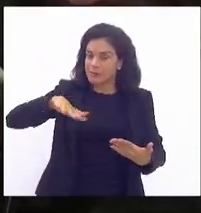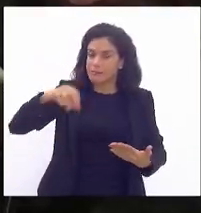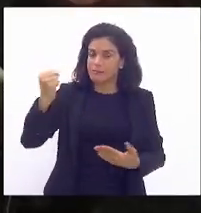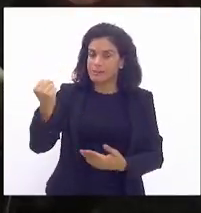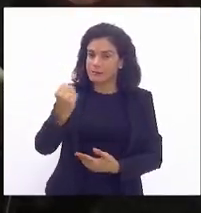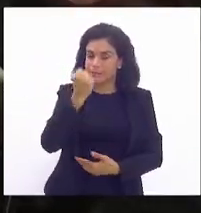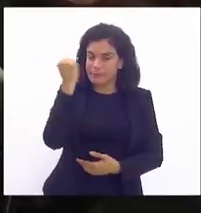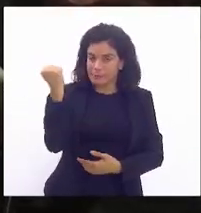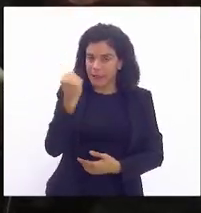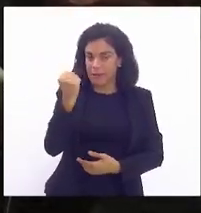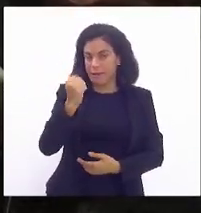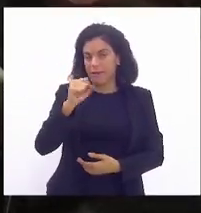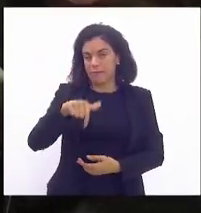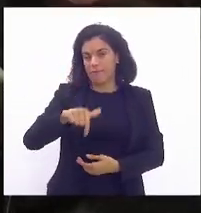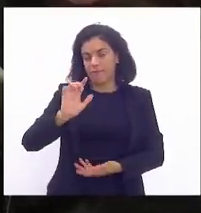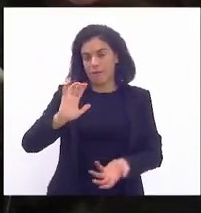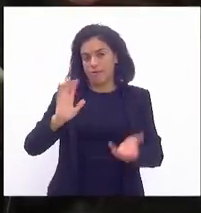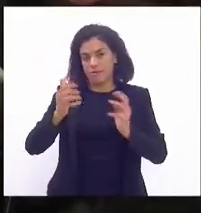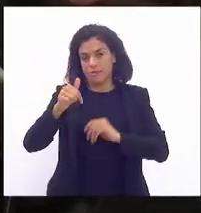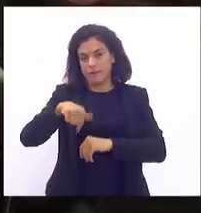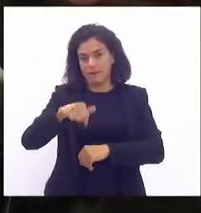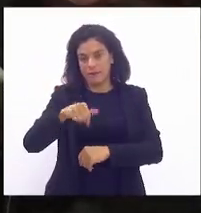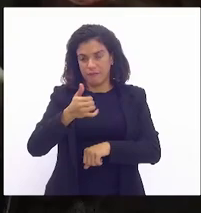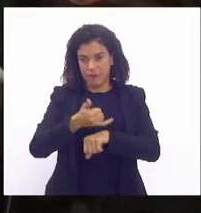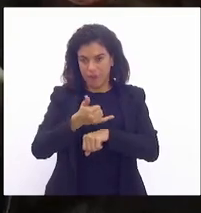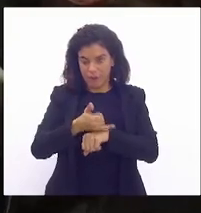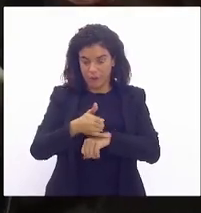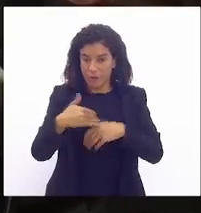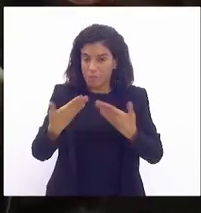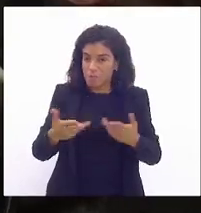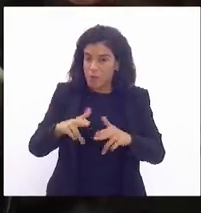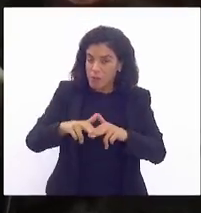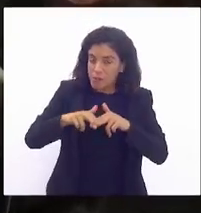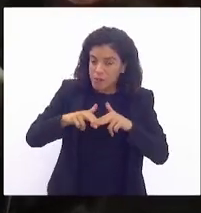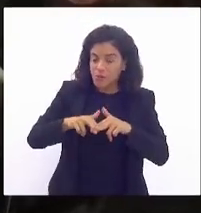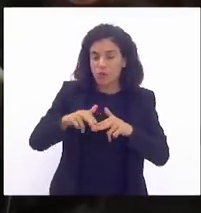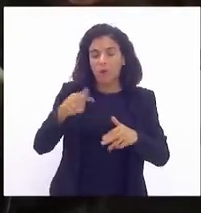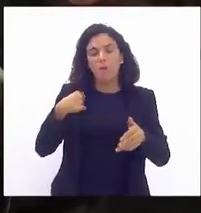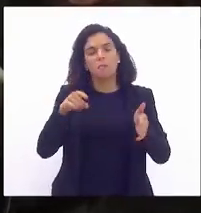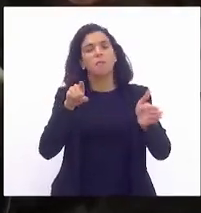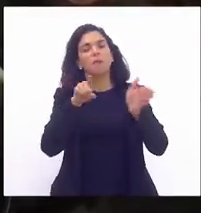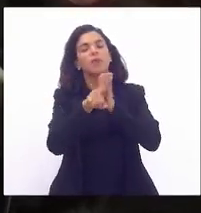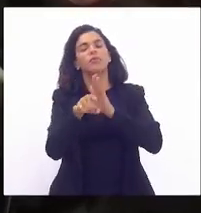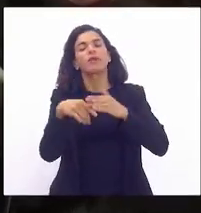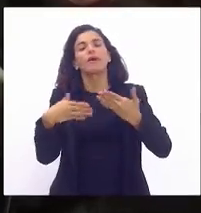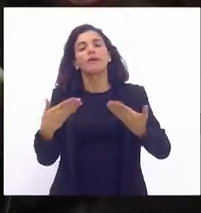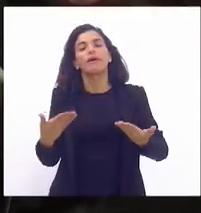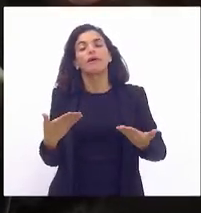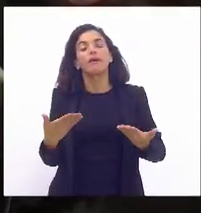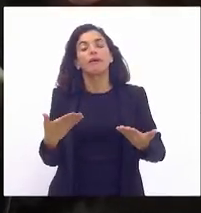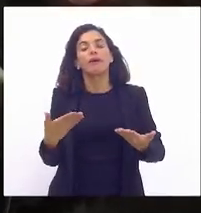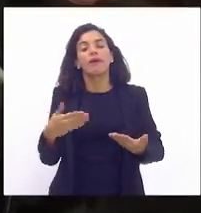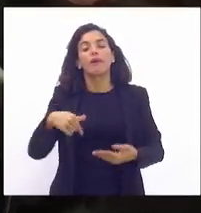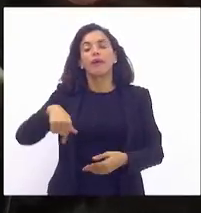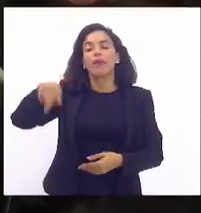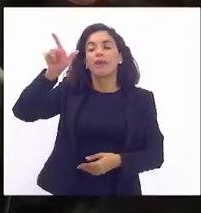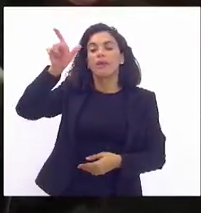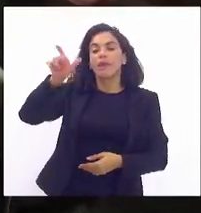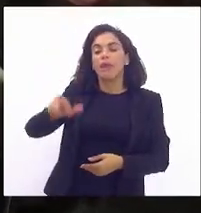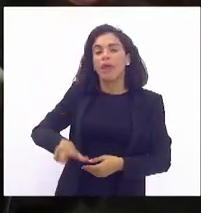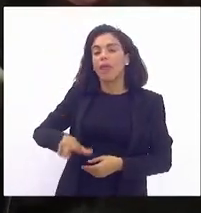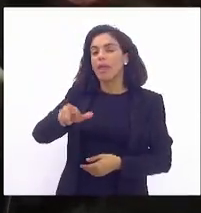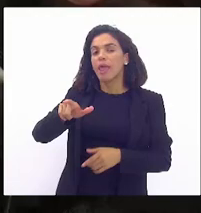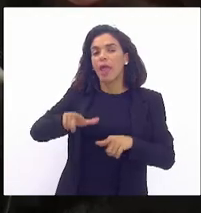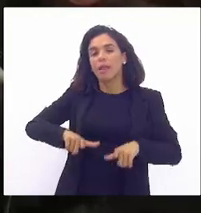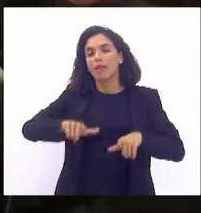está acontecendo aqui em Volta Redonda. Então, a minha pergunta é: quem é que certifica a